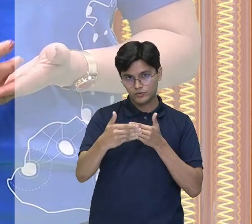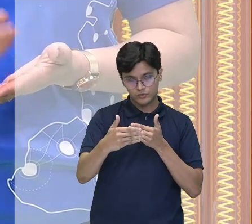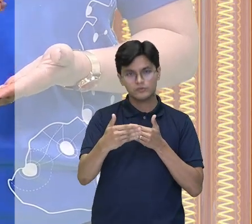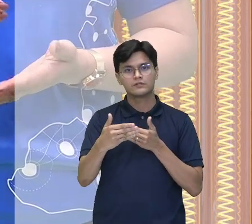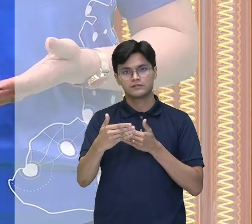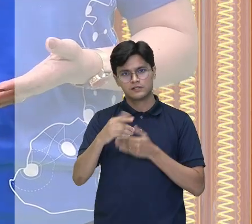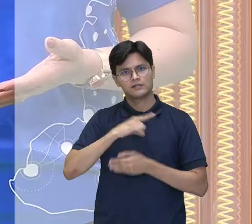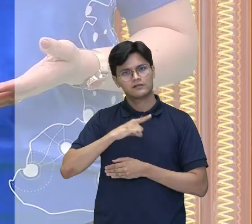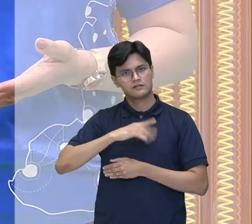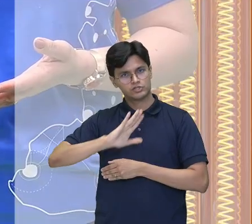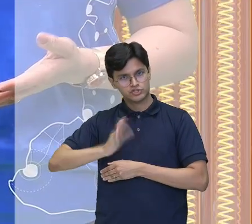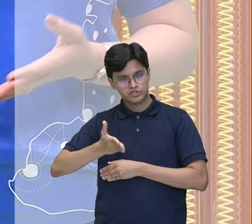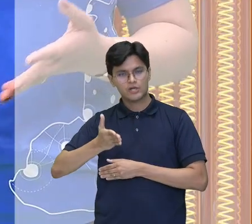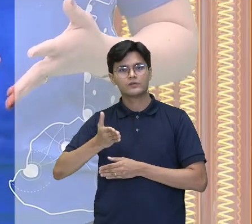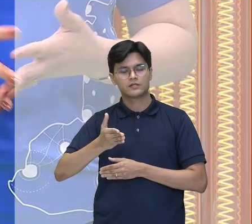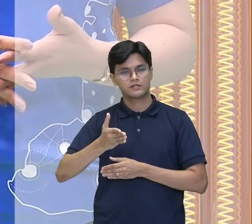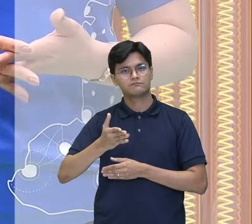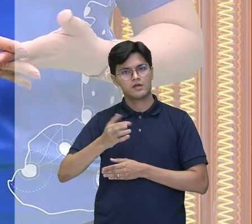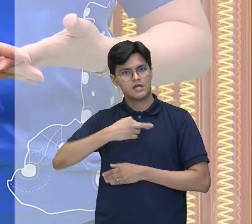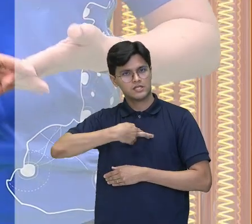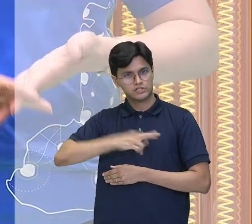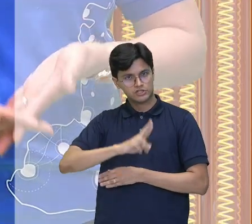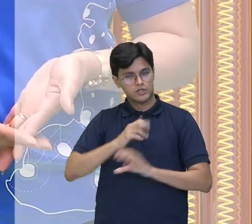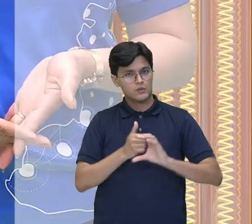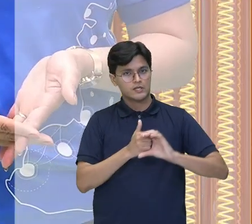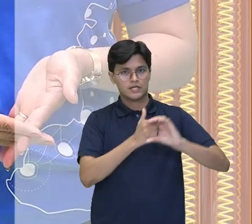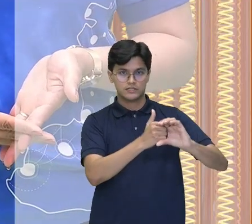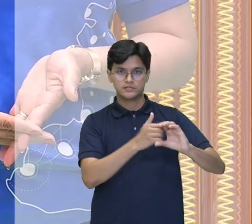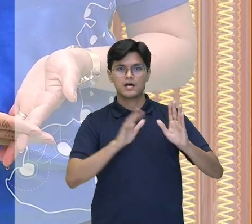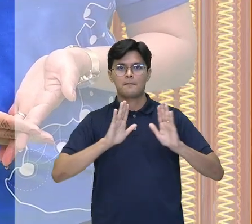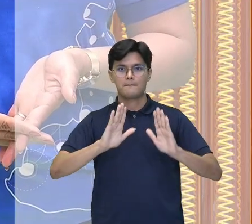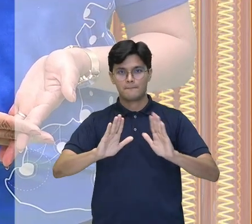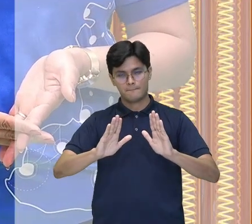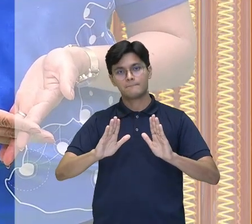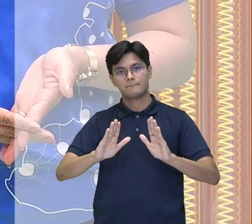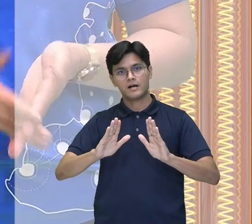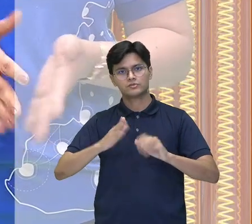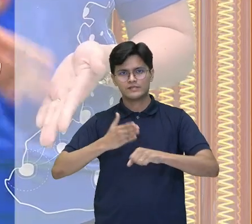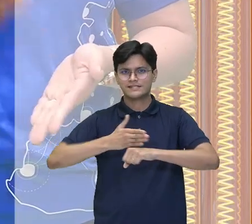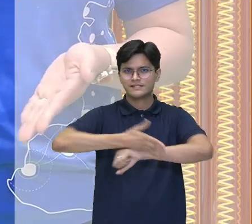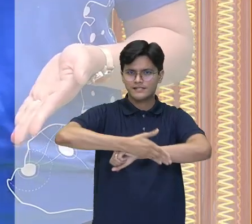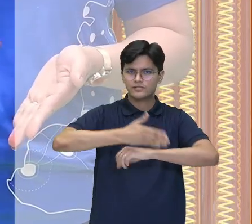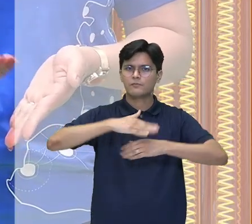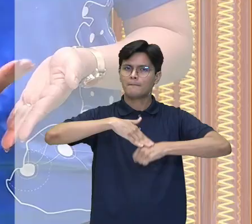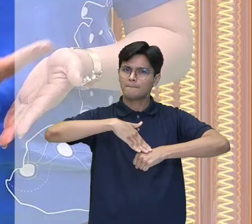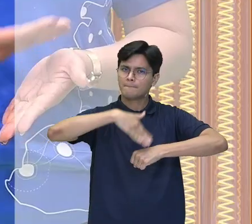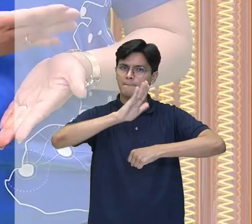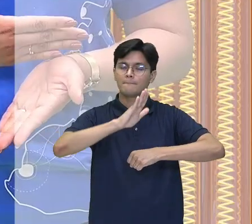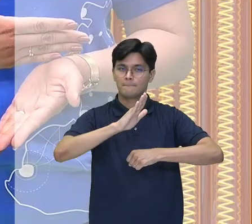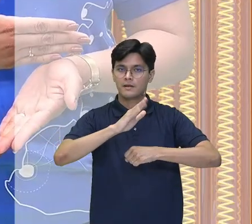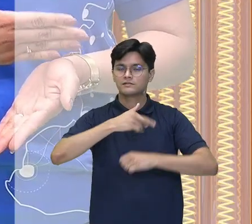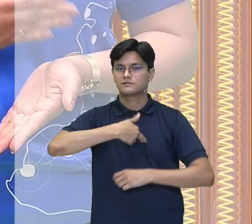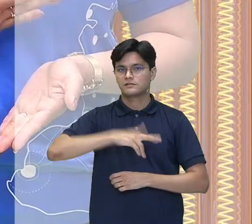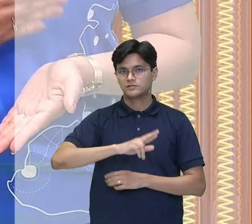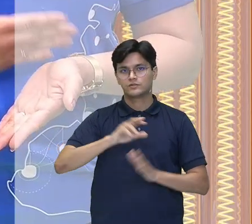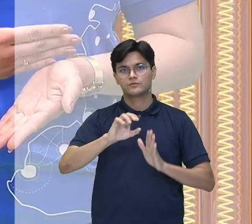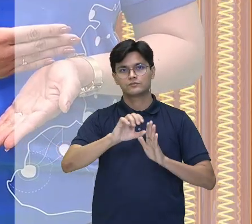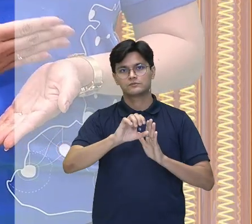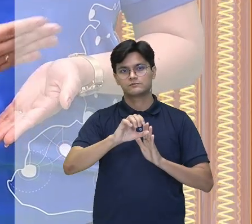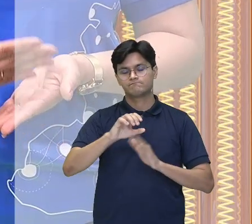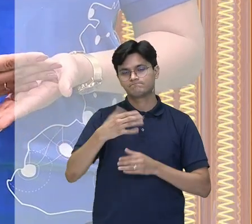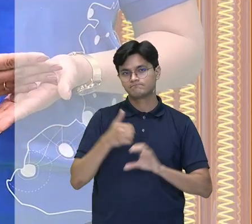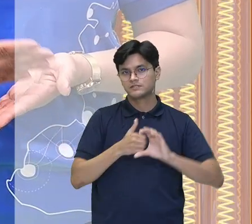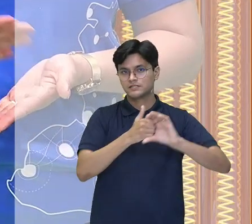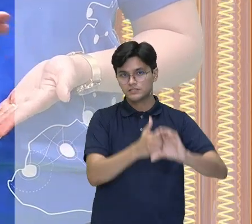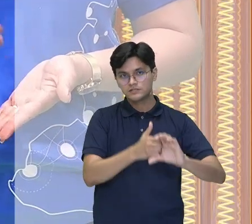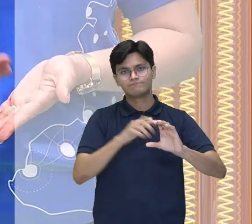no território chamado Etiópia. Porém, esse acesso maior à religião cristã vai acontecer no século XV, com a chegada